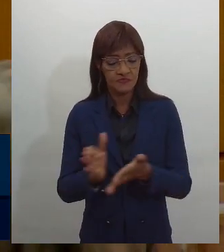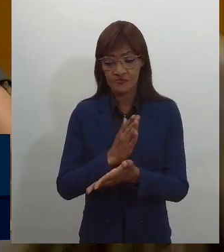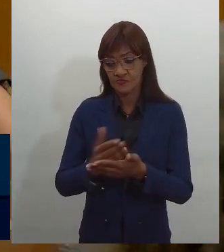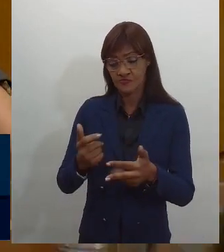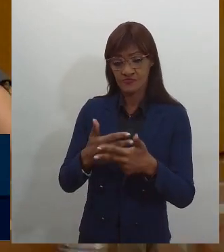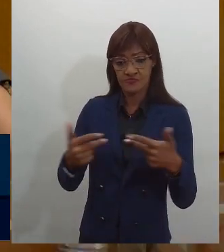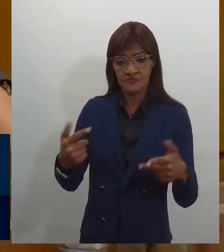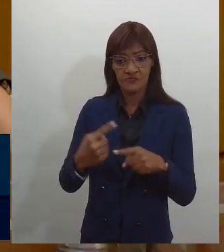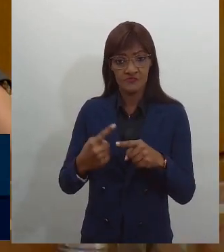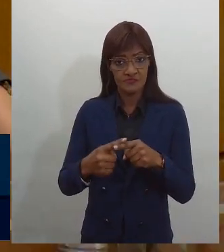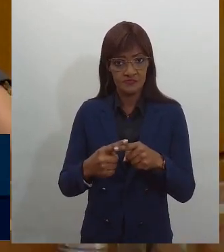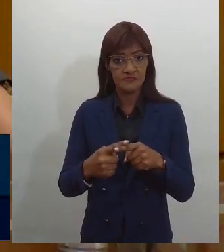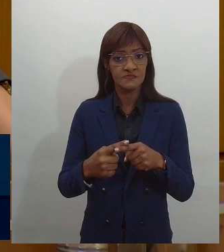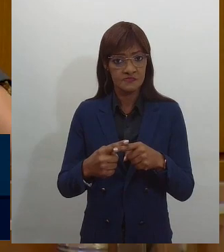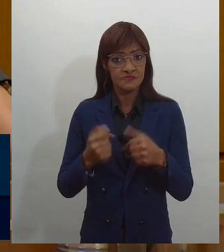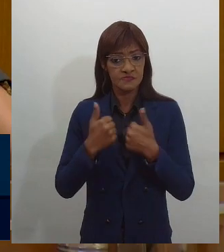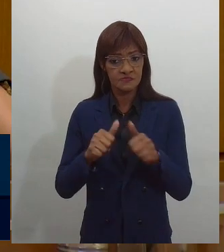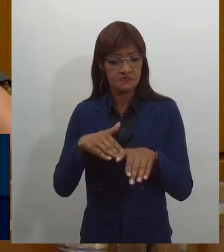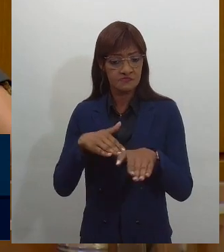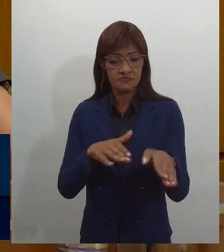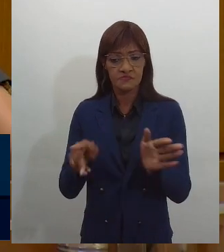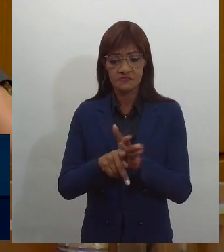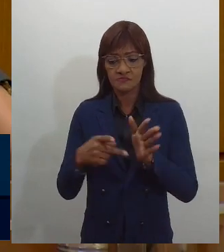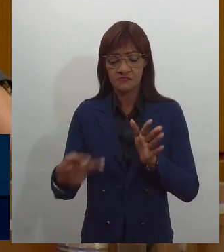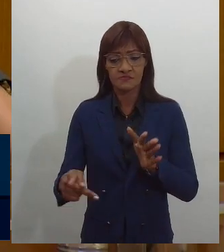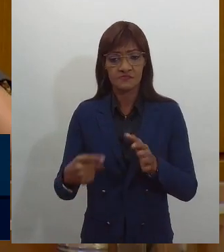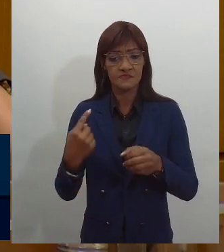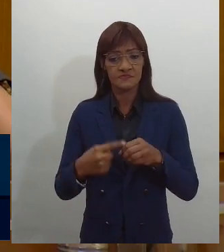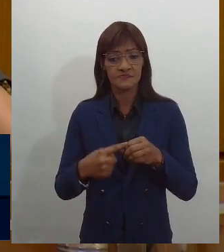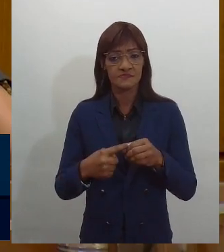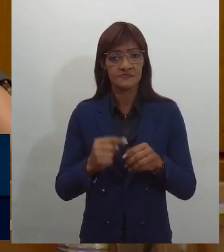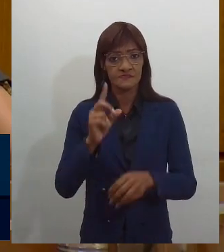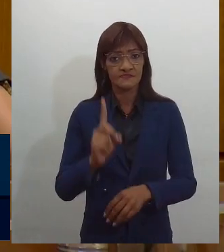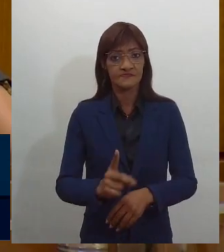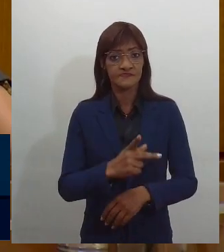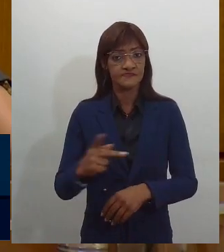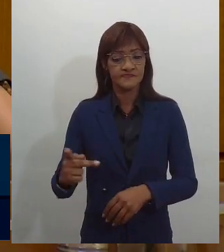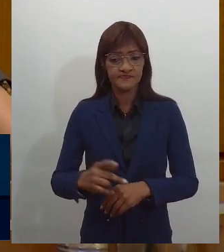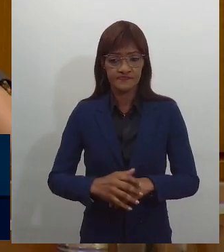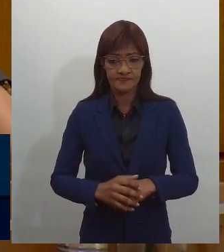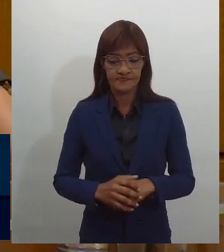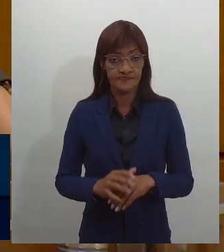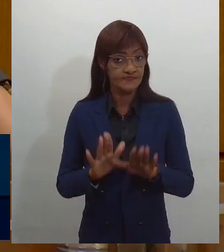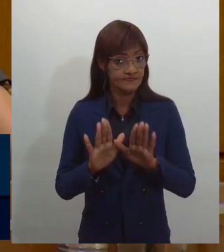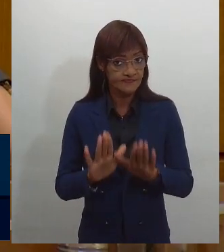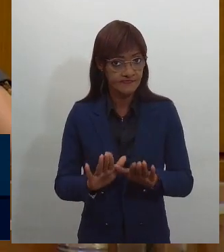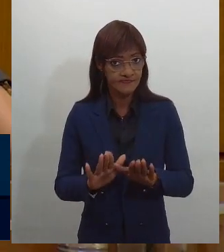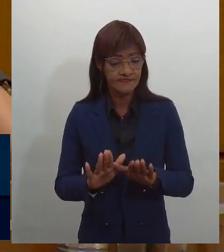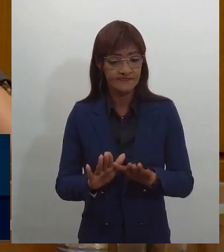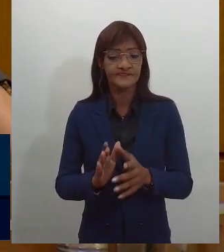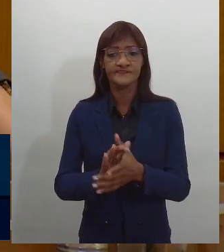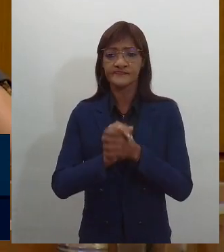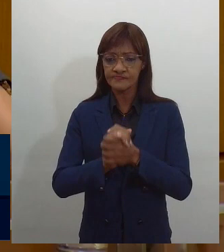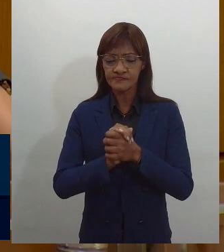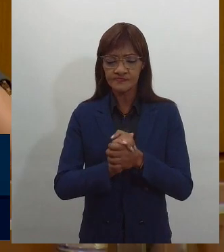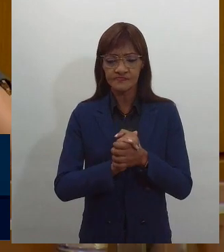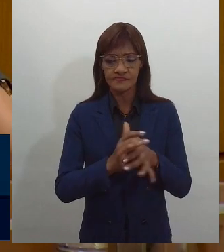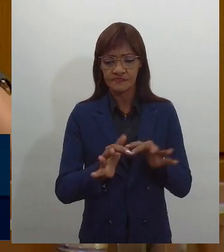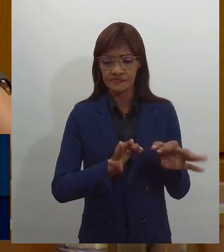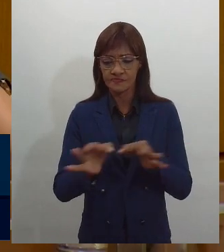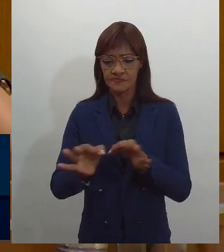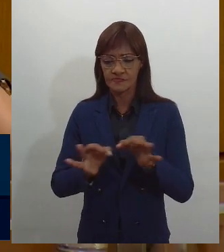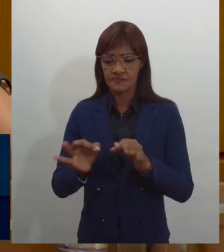na própria cidade de Divina Pastora, pela infraestrutura, mas parabenizando os organizadores, parabenizando a catedral. Tivemos